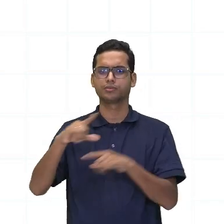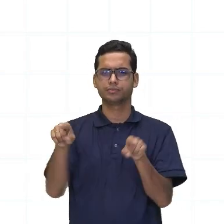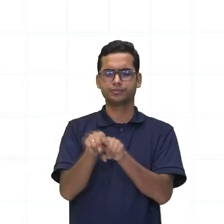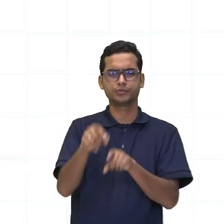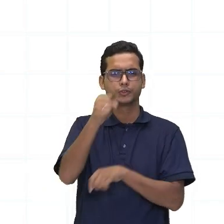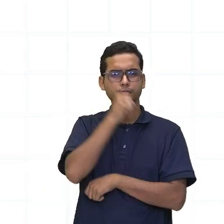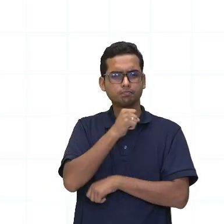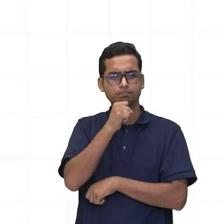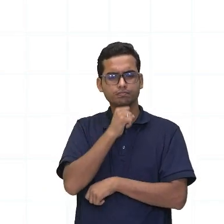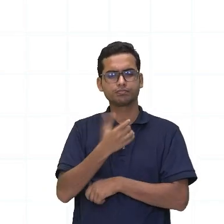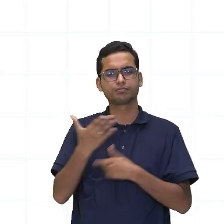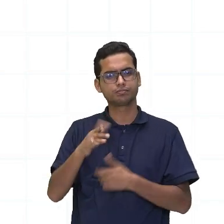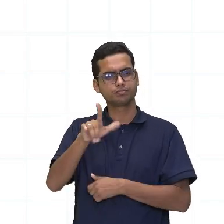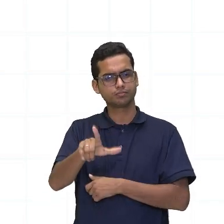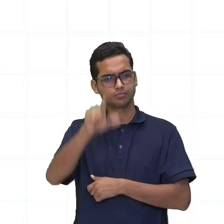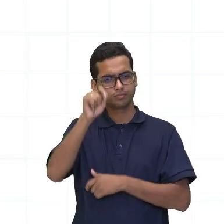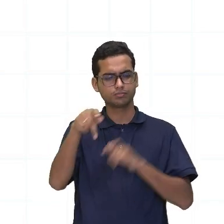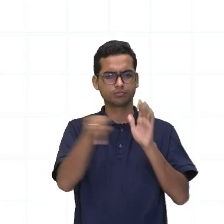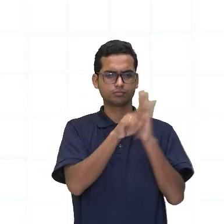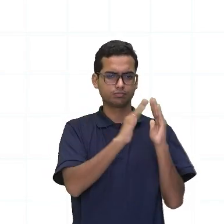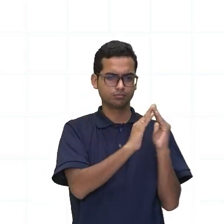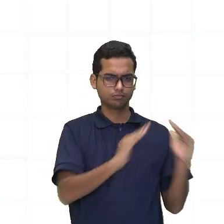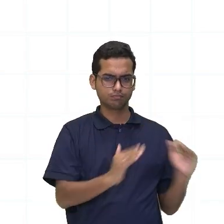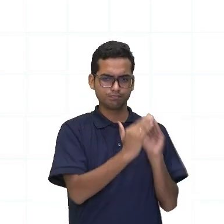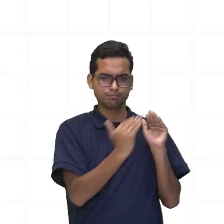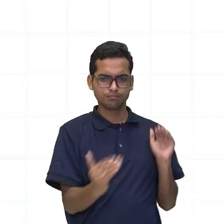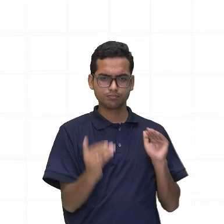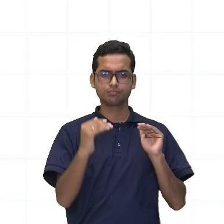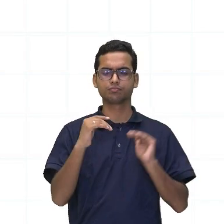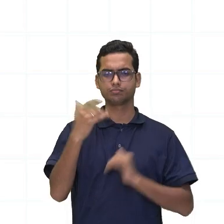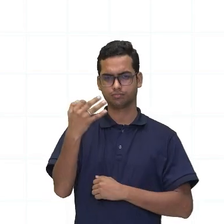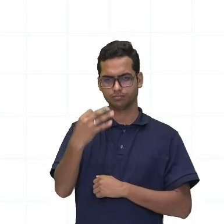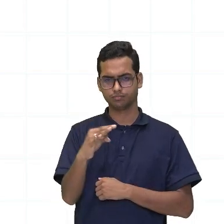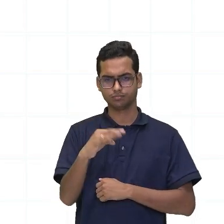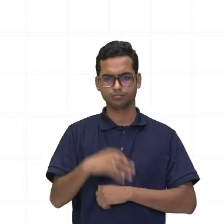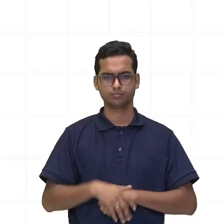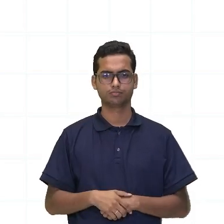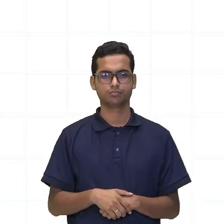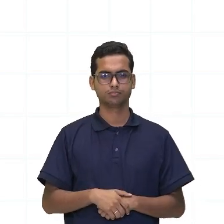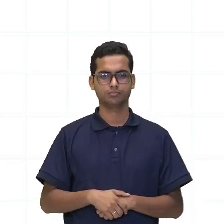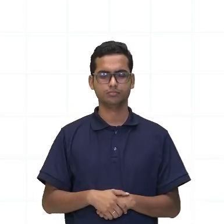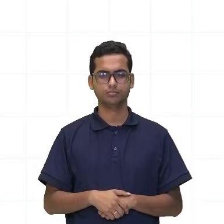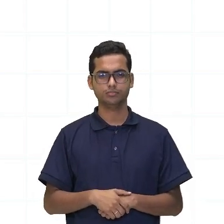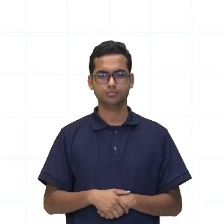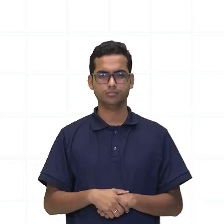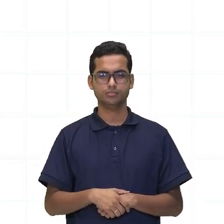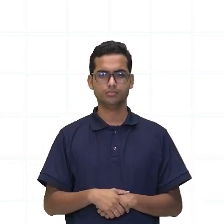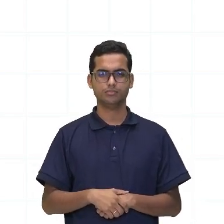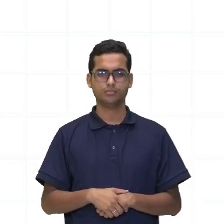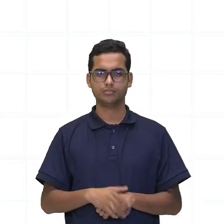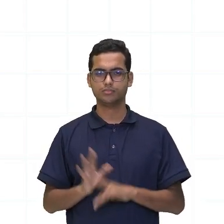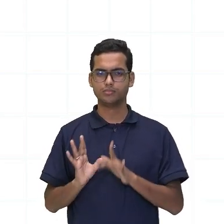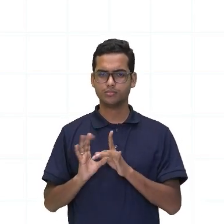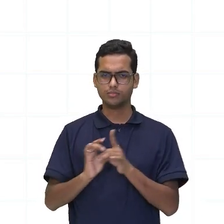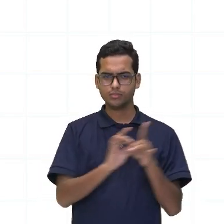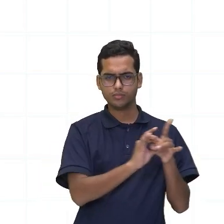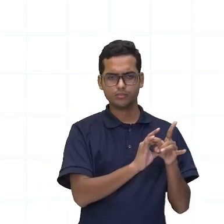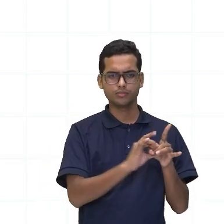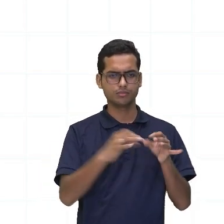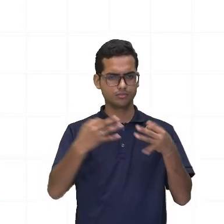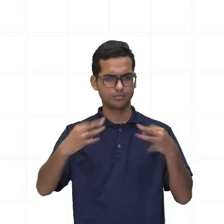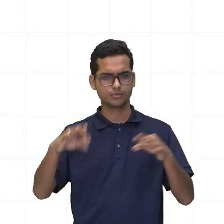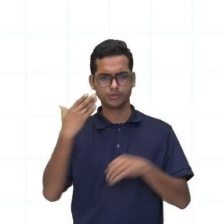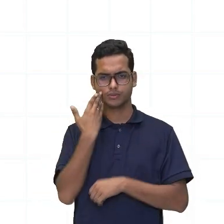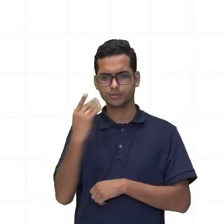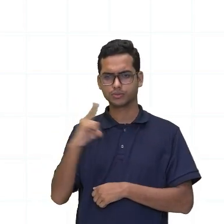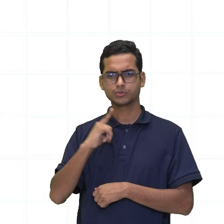a pirâmide dele fosse menor, certo? Então, falando desse contexto, nós temos